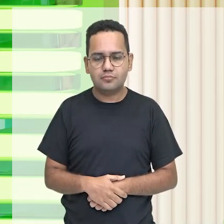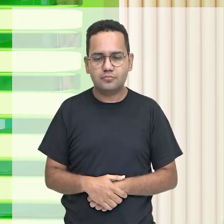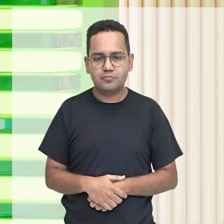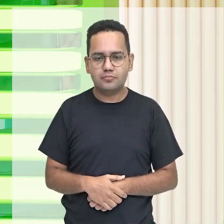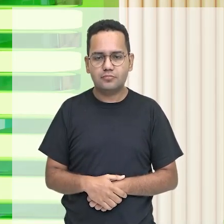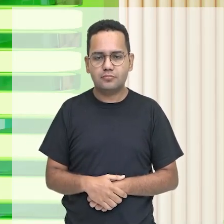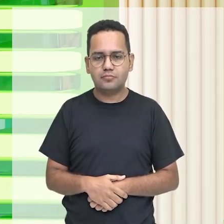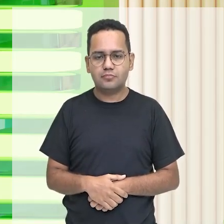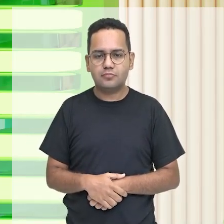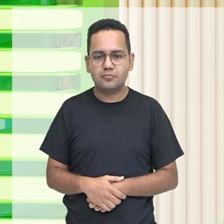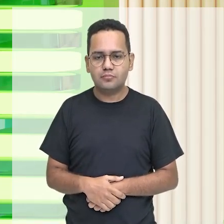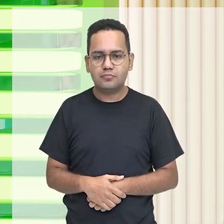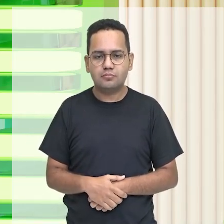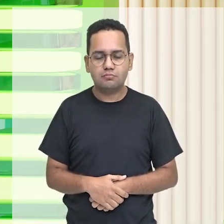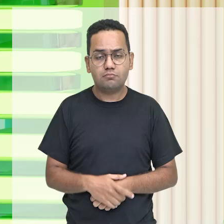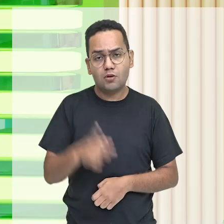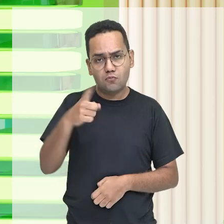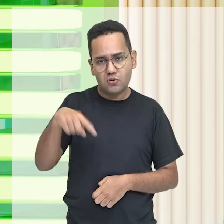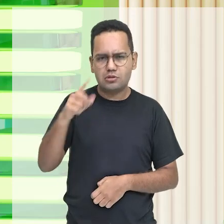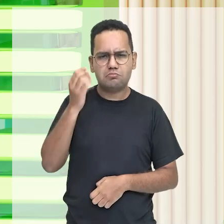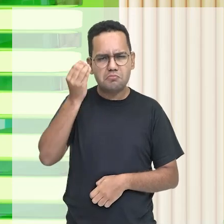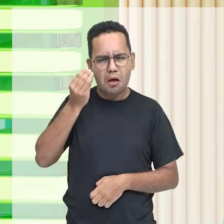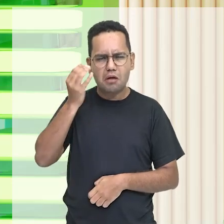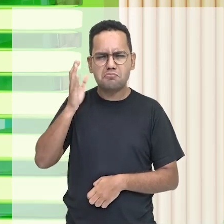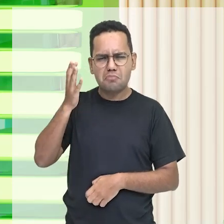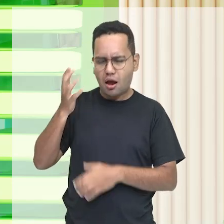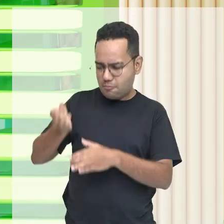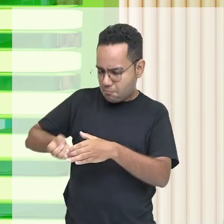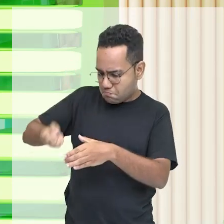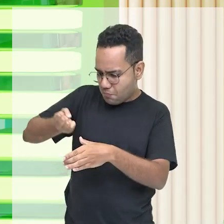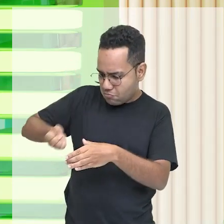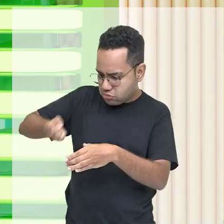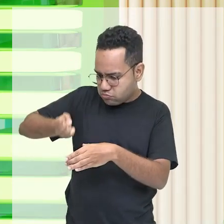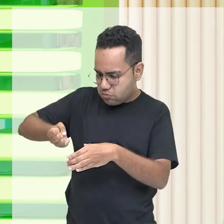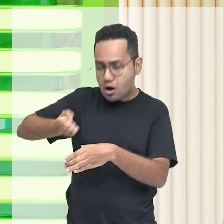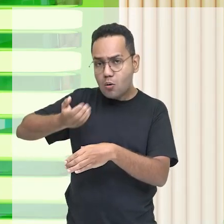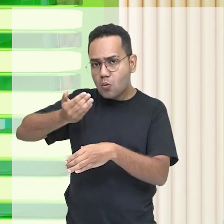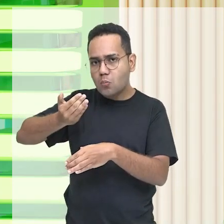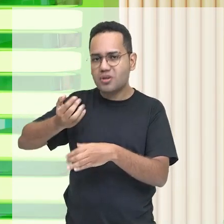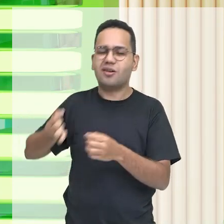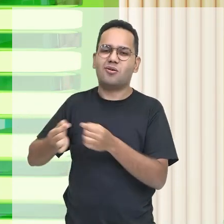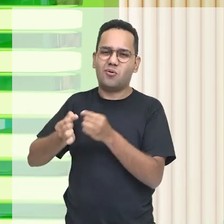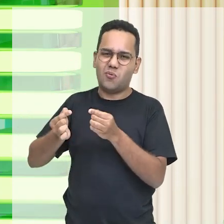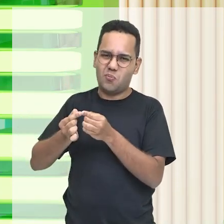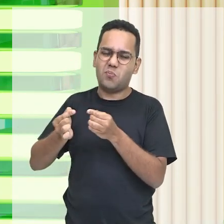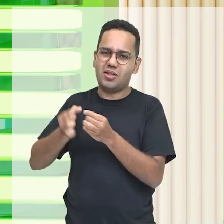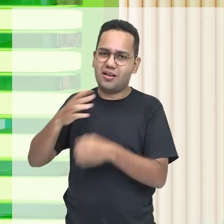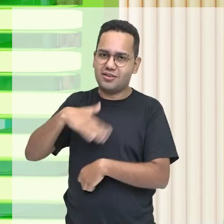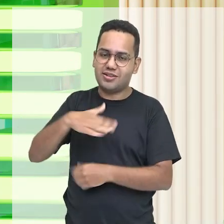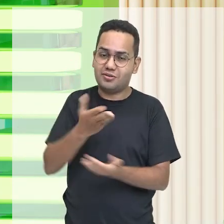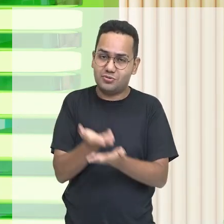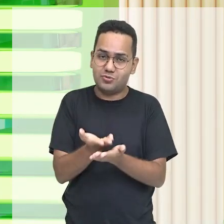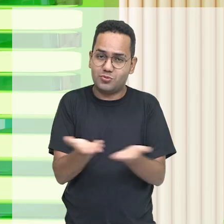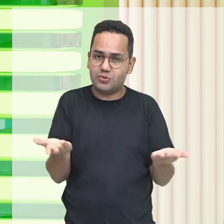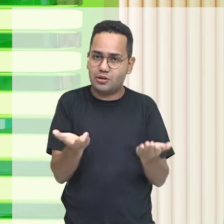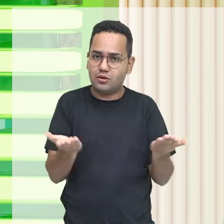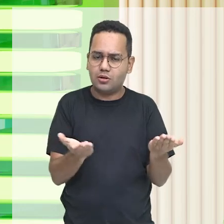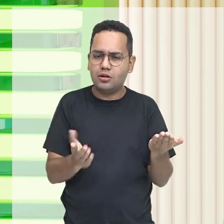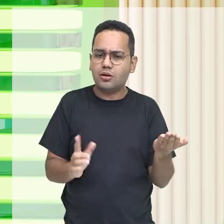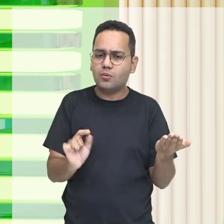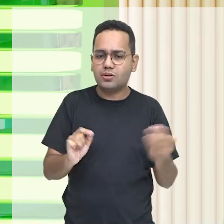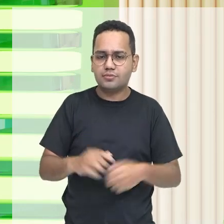ao fazer uma comida, você vai perceber como tem física ali, que é o